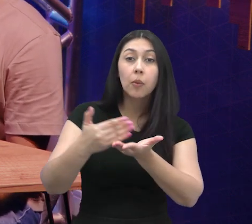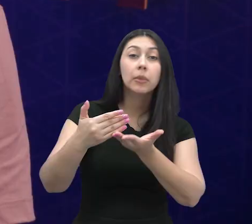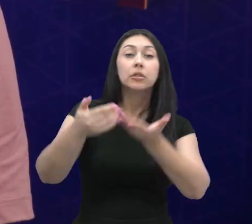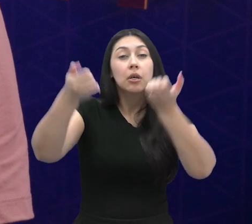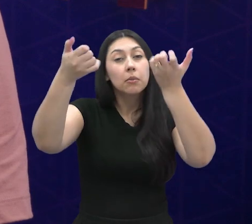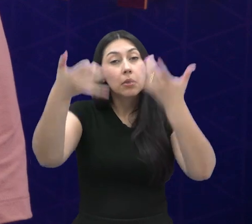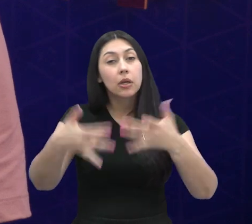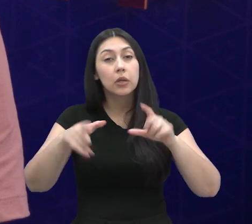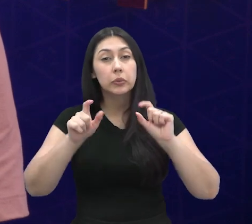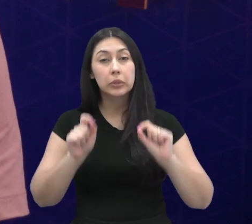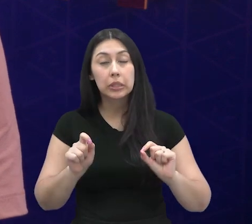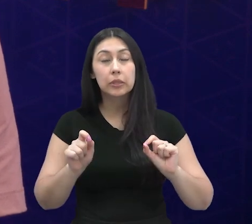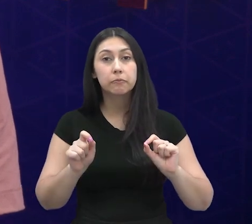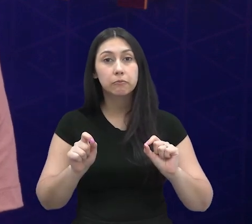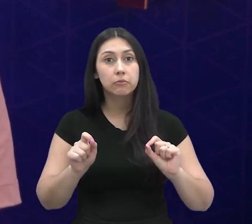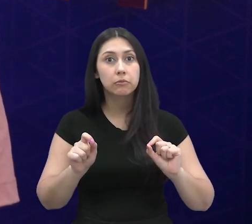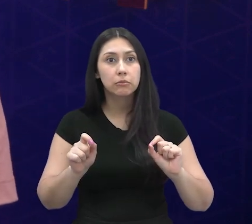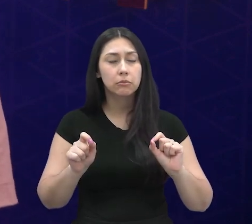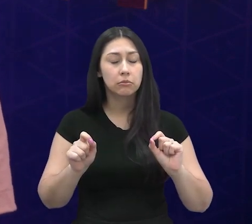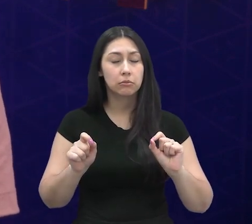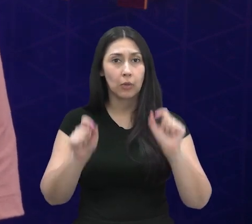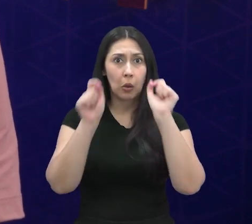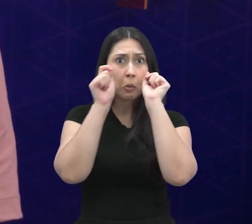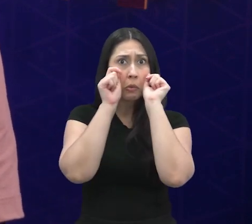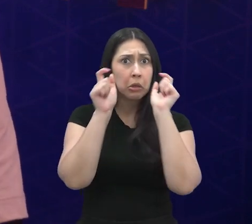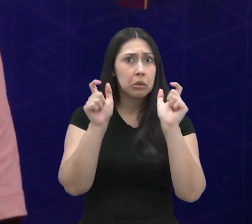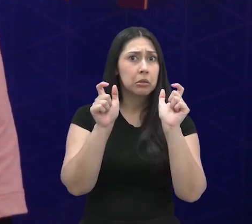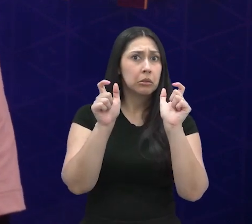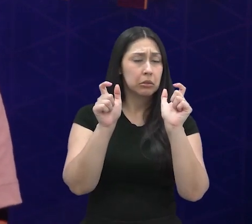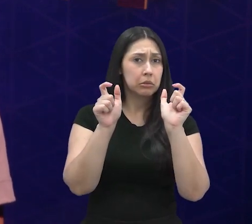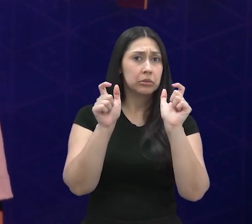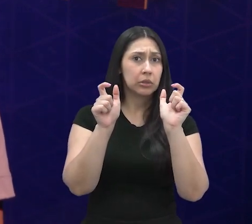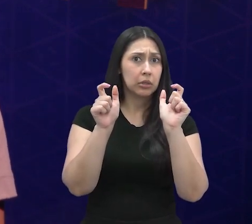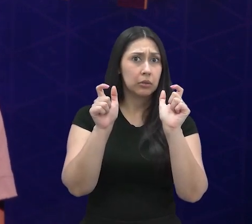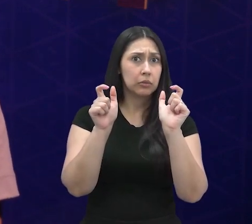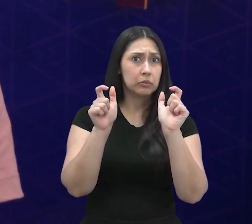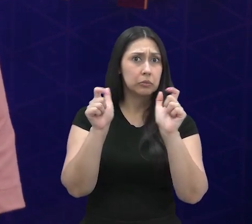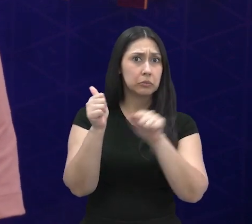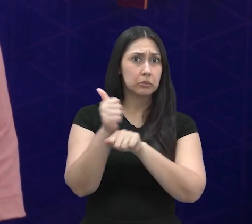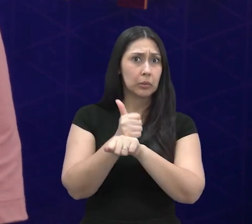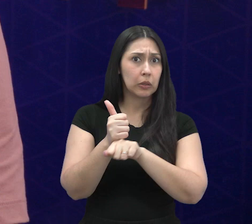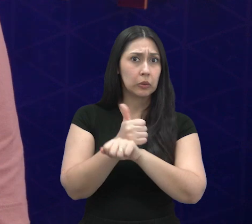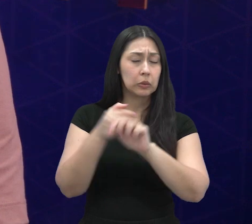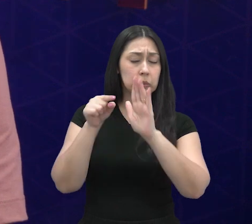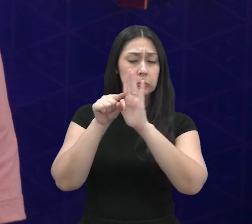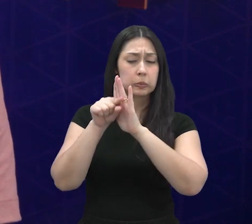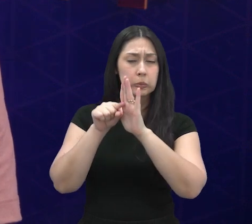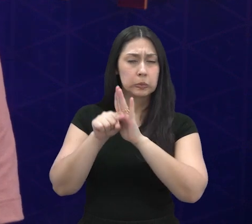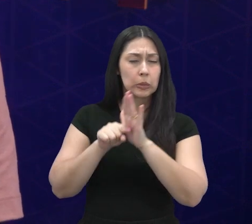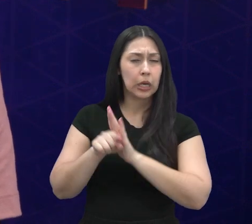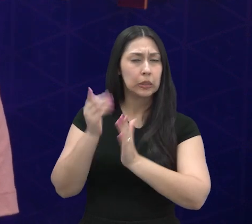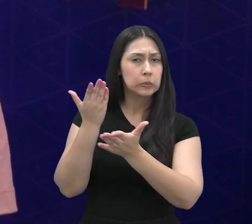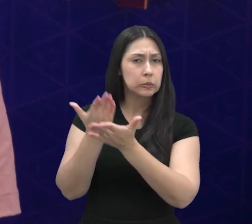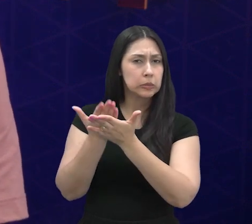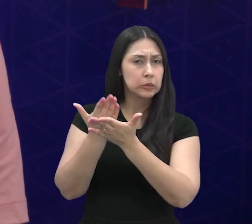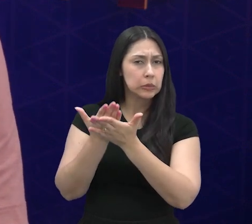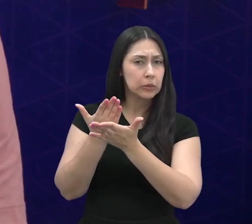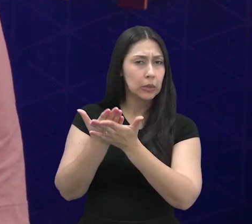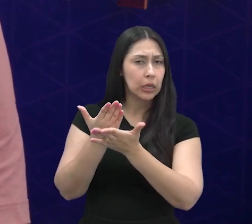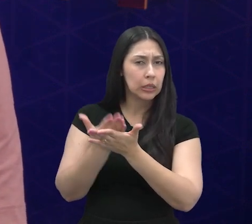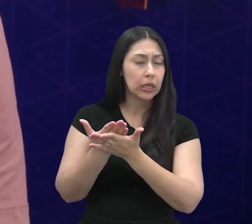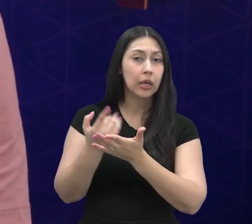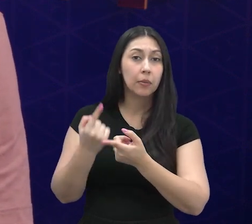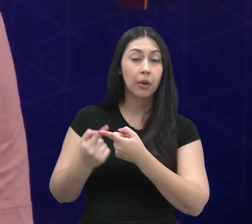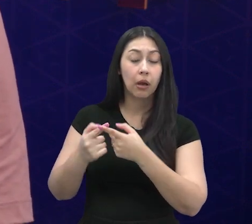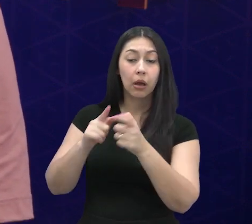que é algo que chamou a atenção dos pesquisadores, de estudiosos e tal. Até